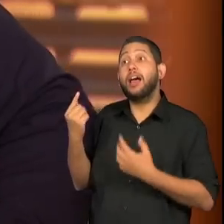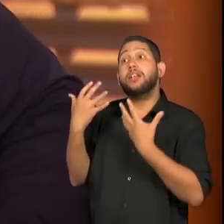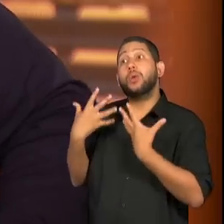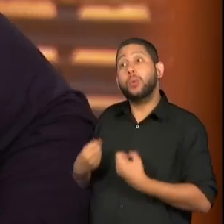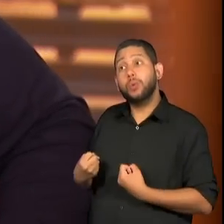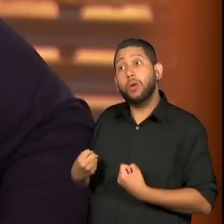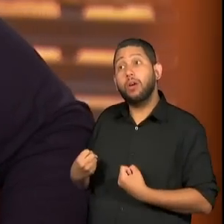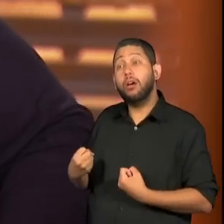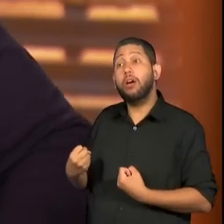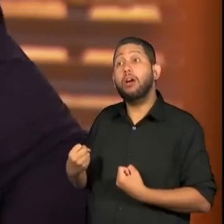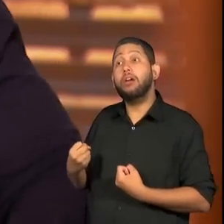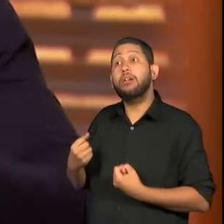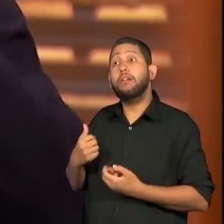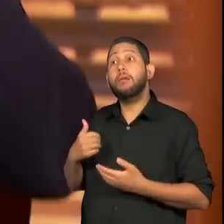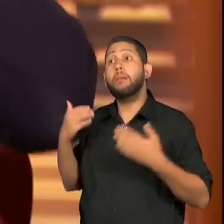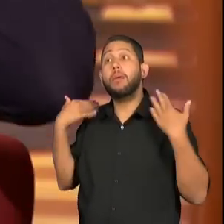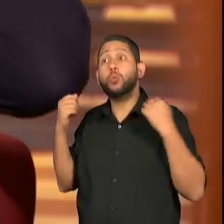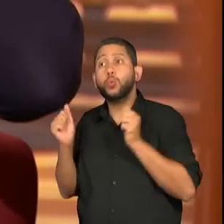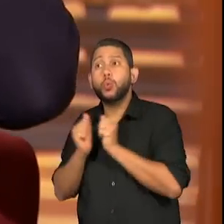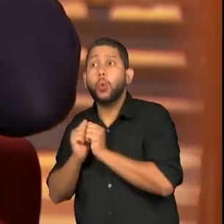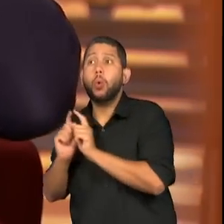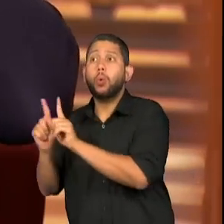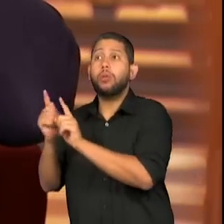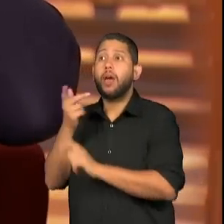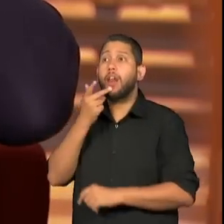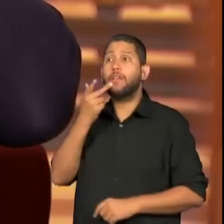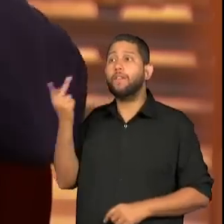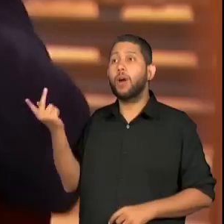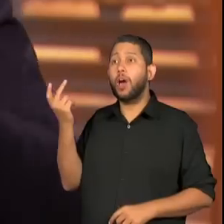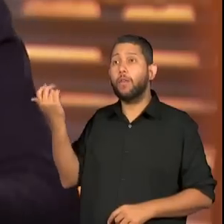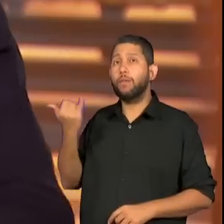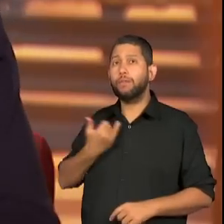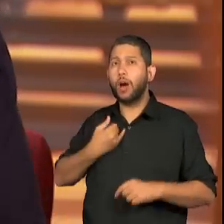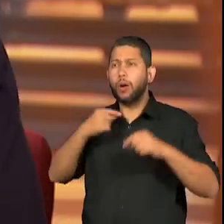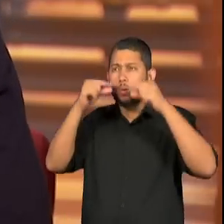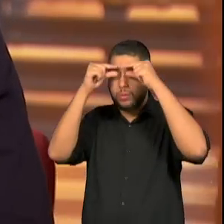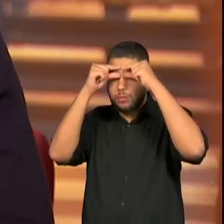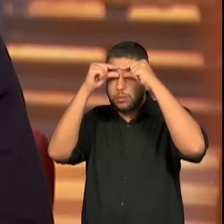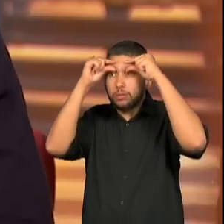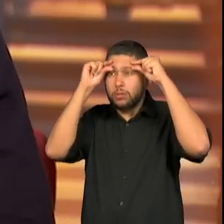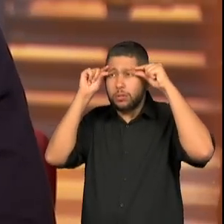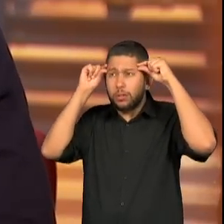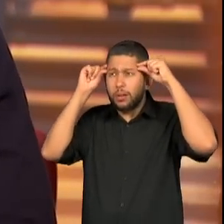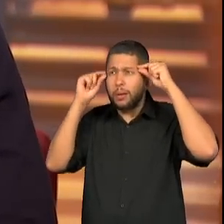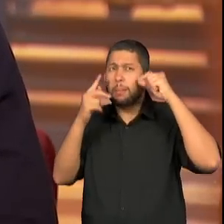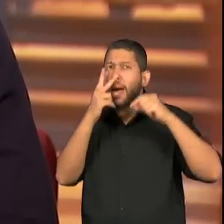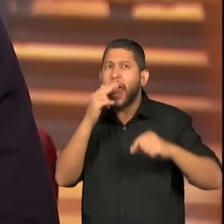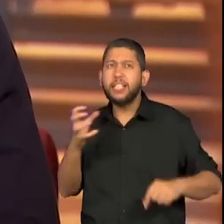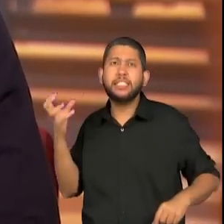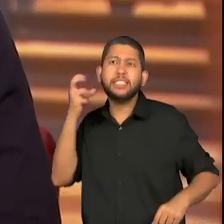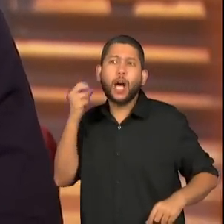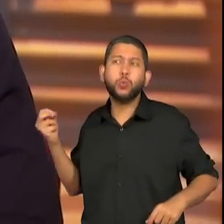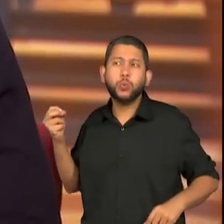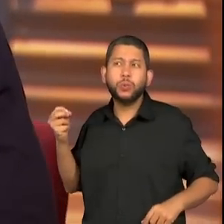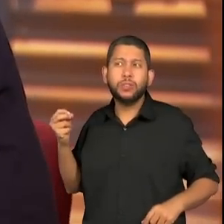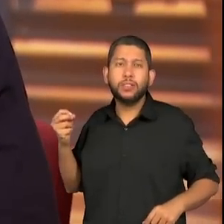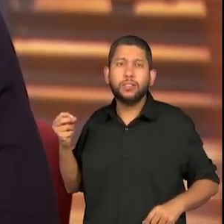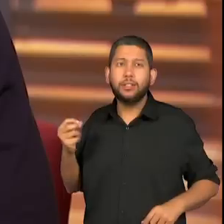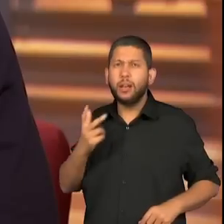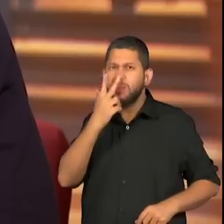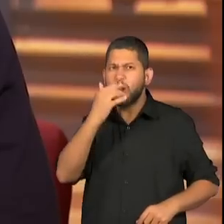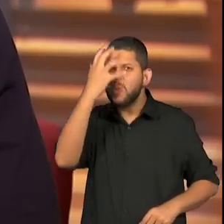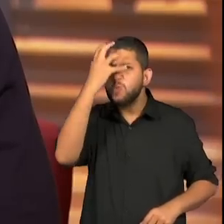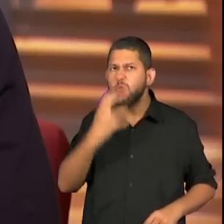porque ela disse que a minha sobrancelha era tipo a do Mike Tyson, assim, ó. Que eu tinha uma cara